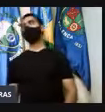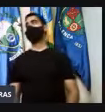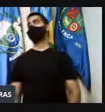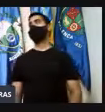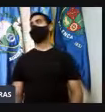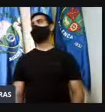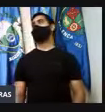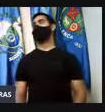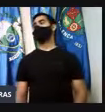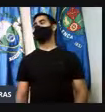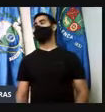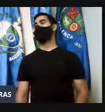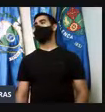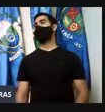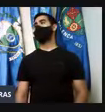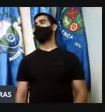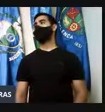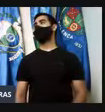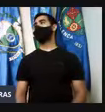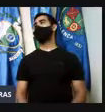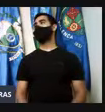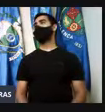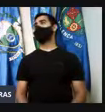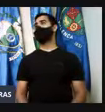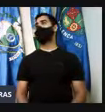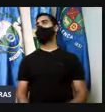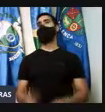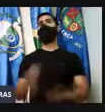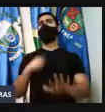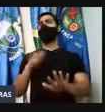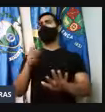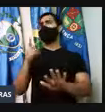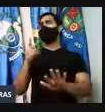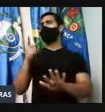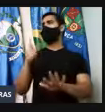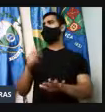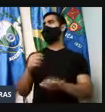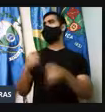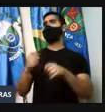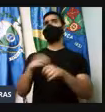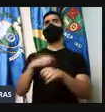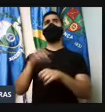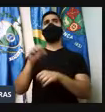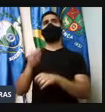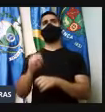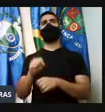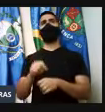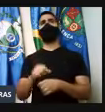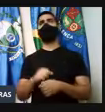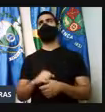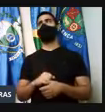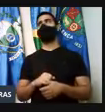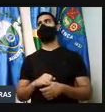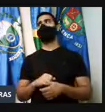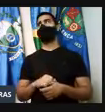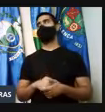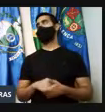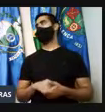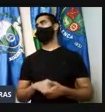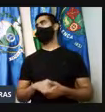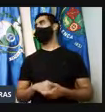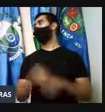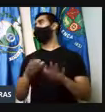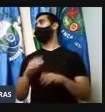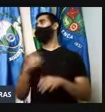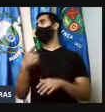eu tinha aqui falado que a gente ia botar precisava de 8 vereadores, mas já não